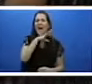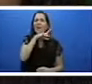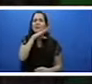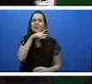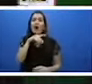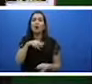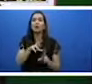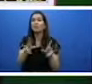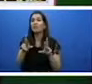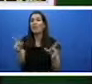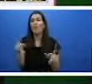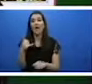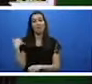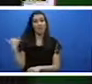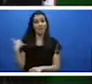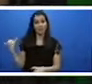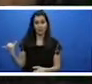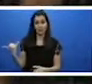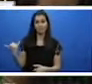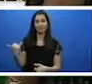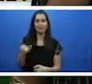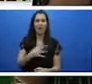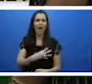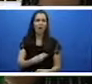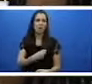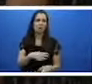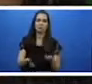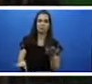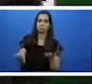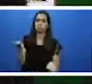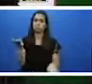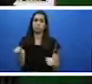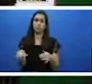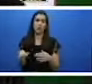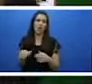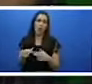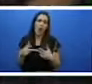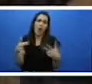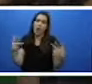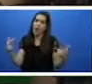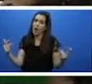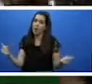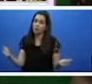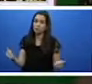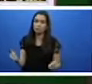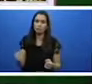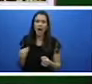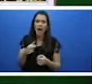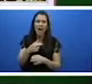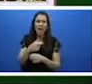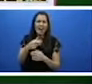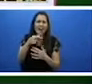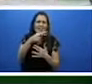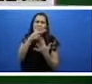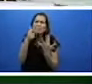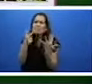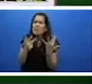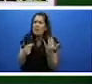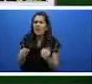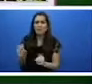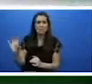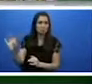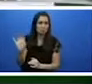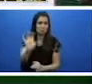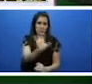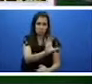diferente, o período de amamentação varia de acordo com a espécie. Então, varia o tempo de acordo